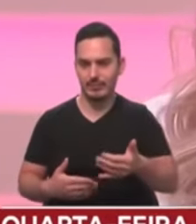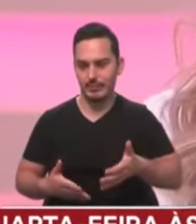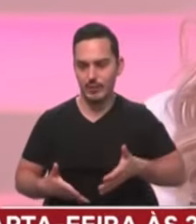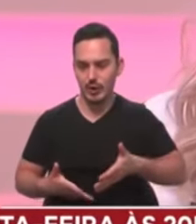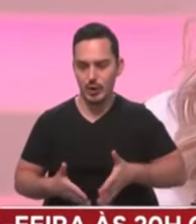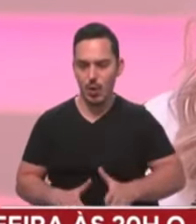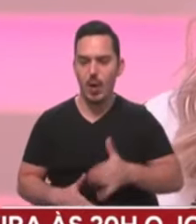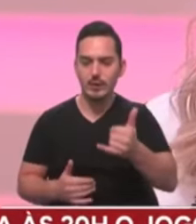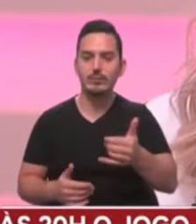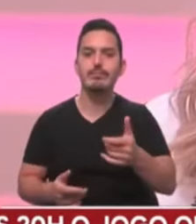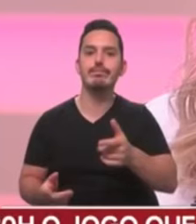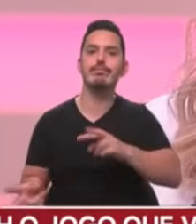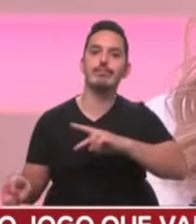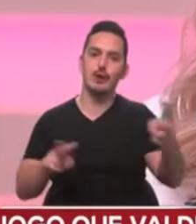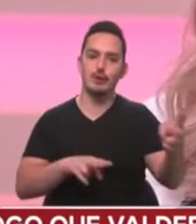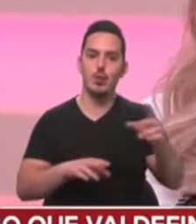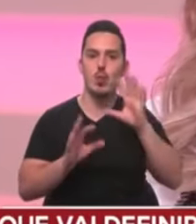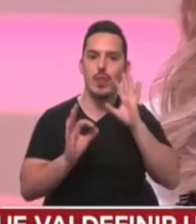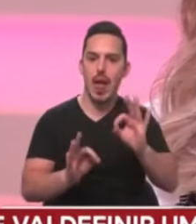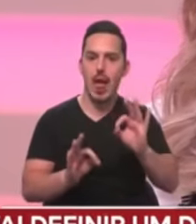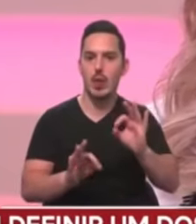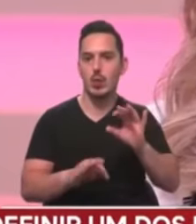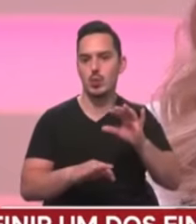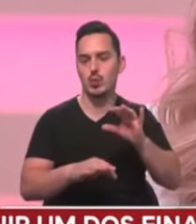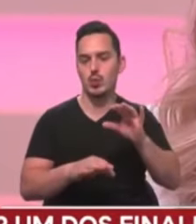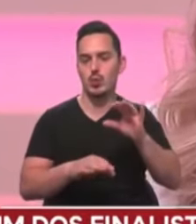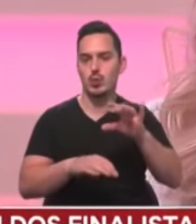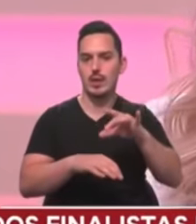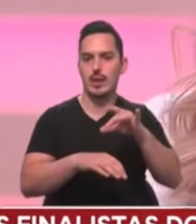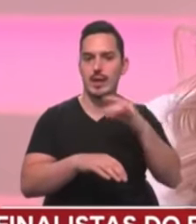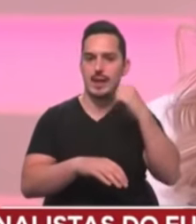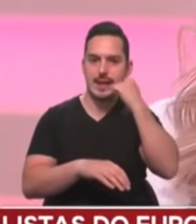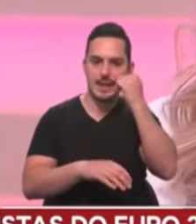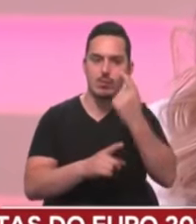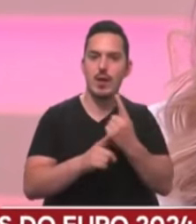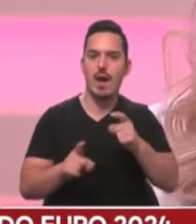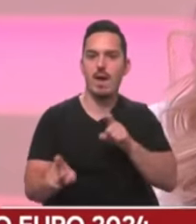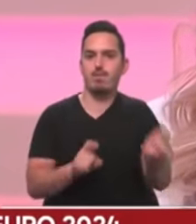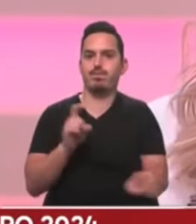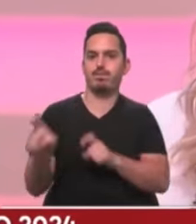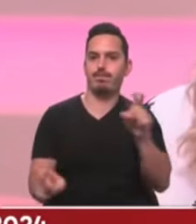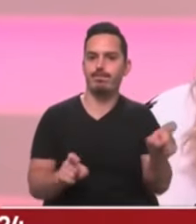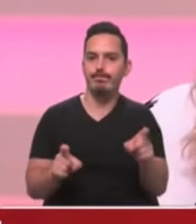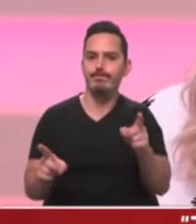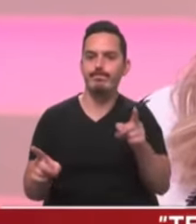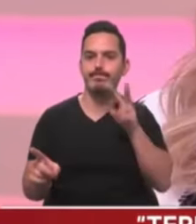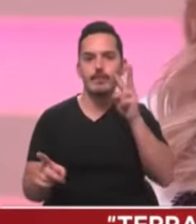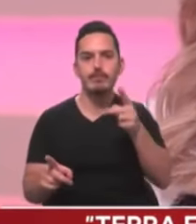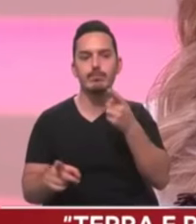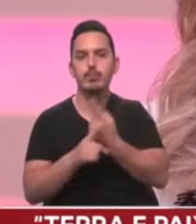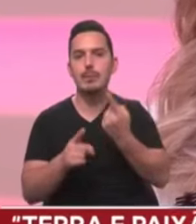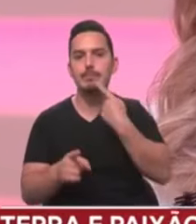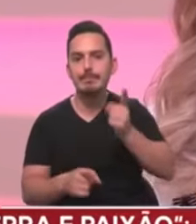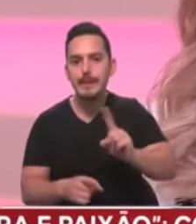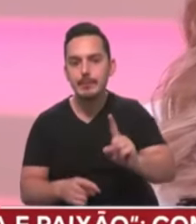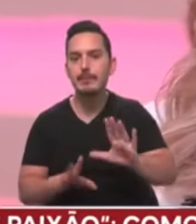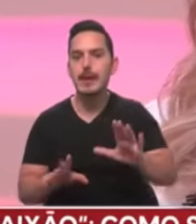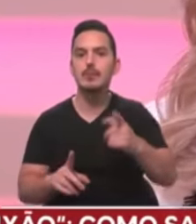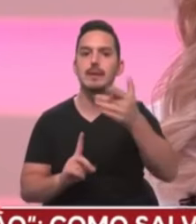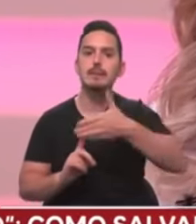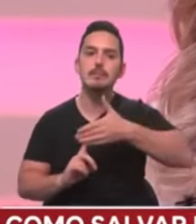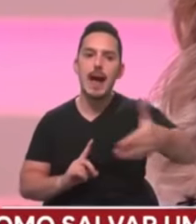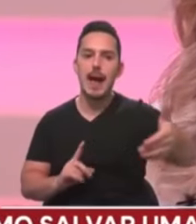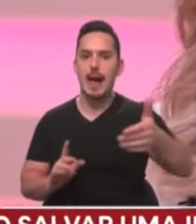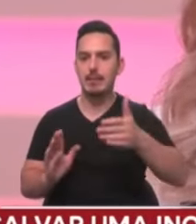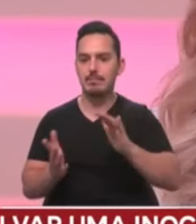ser transferido para os cuidados intensivos, porque ele estava com convulsões e não percebiam o porquê. No espaço de uma